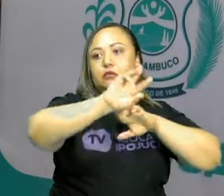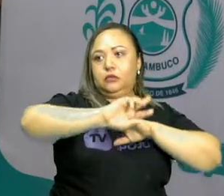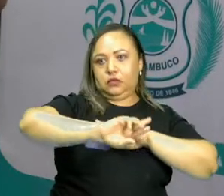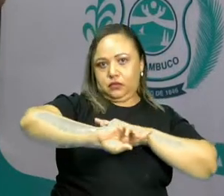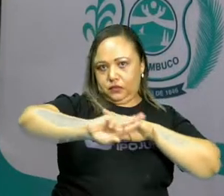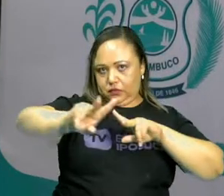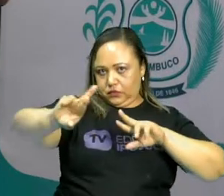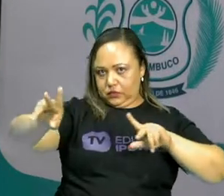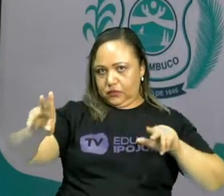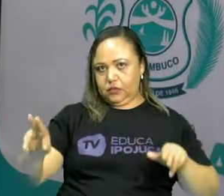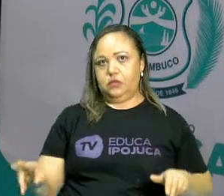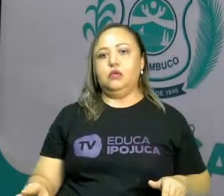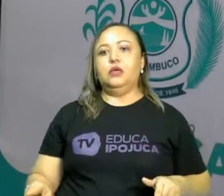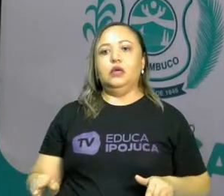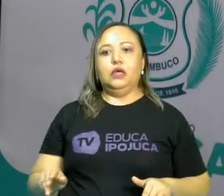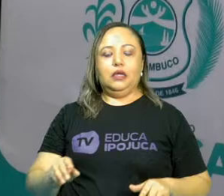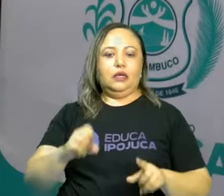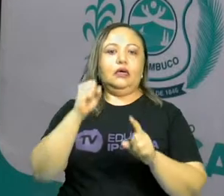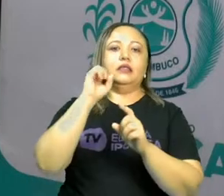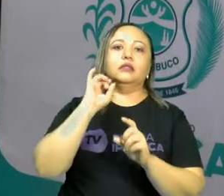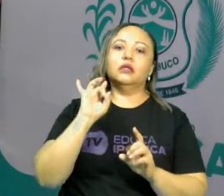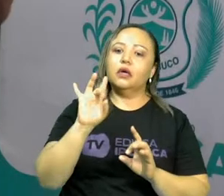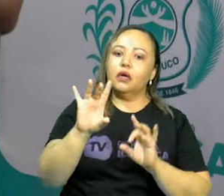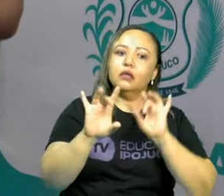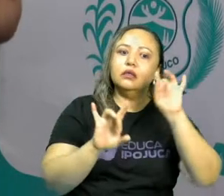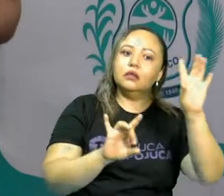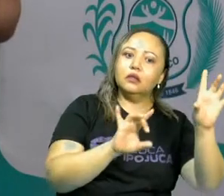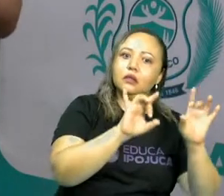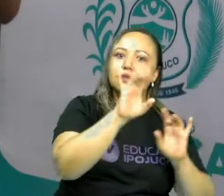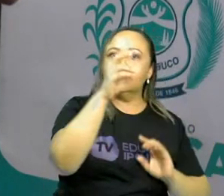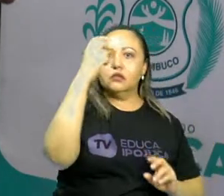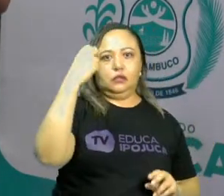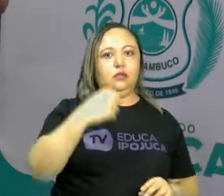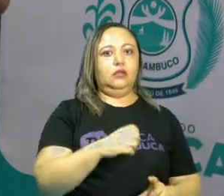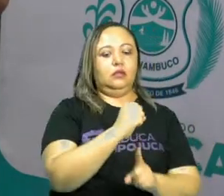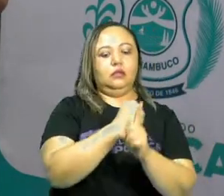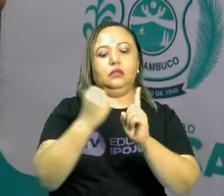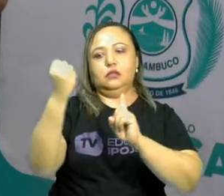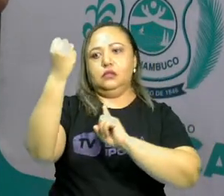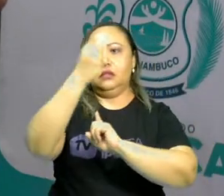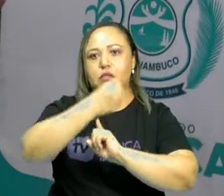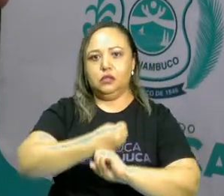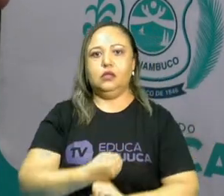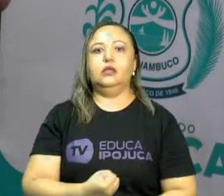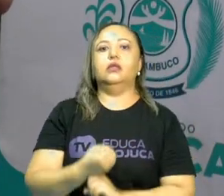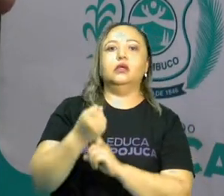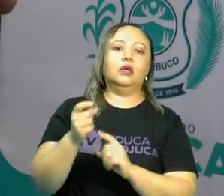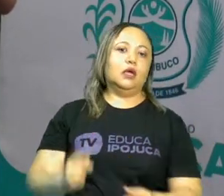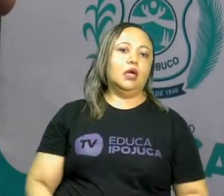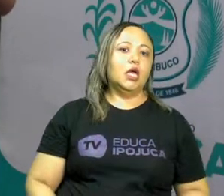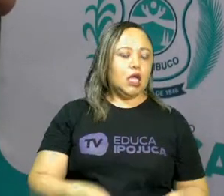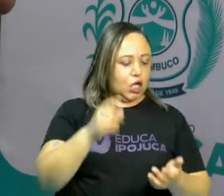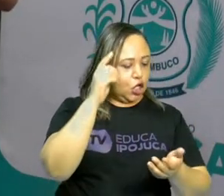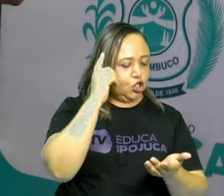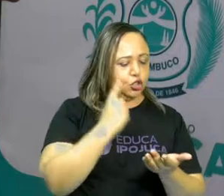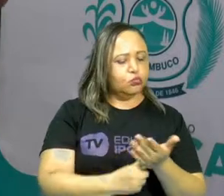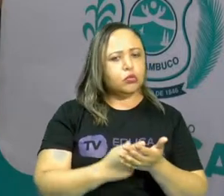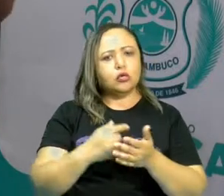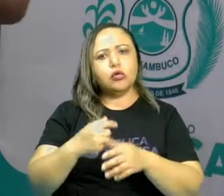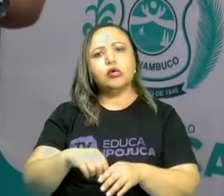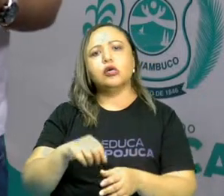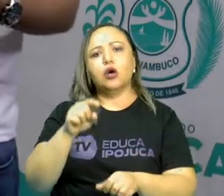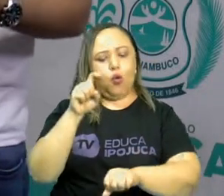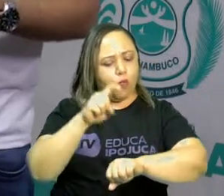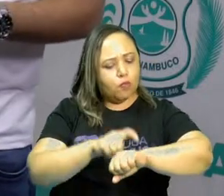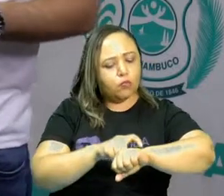diferentes de acordo com a sociedade, tá? Diferentes sociedades, elas marcam o tempo de maneira diferente. Como,